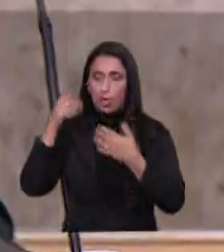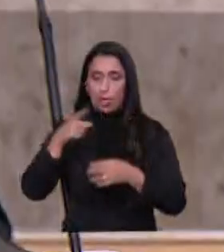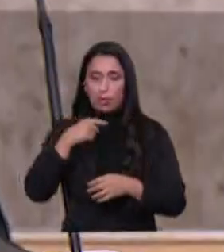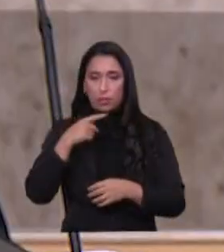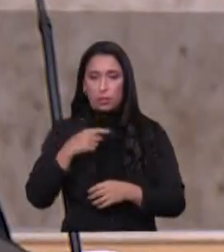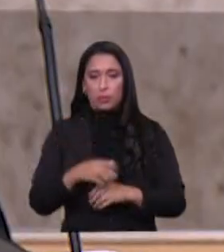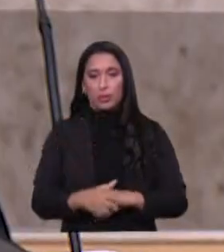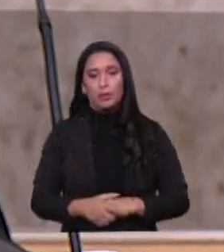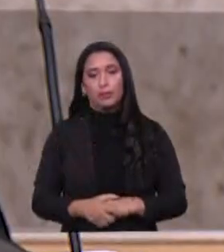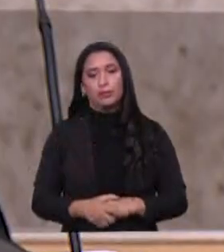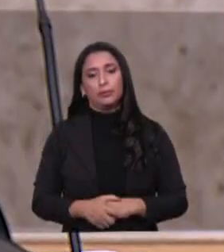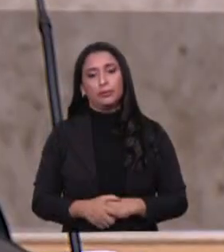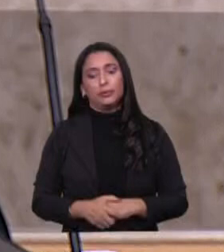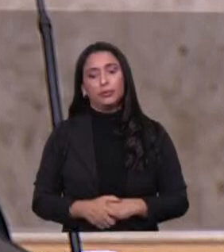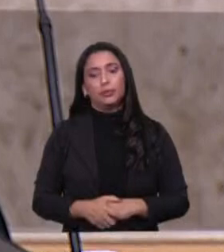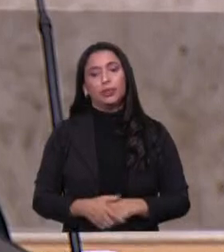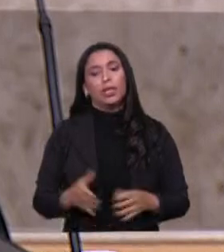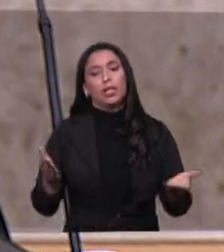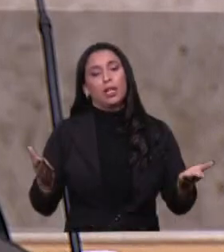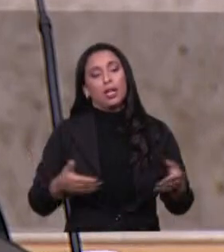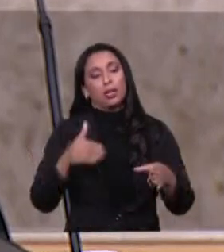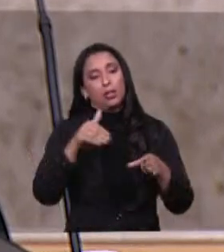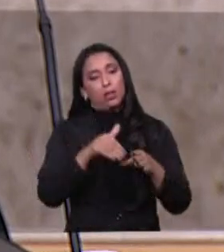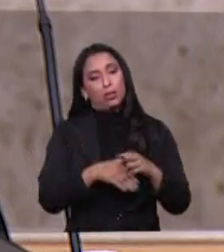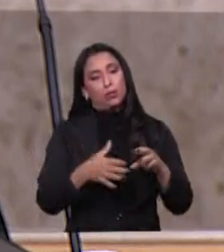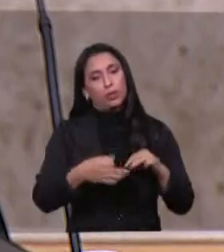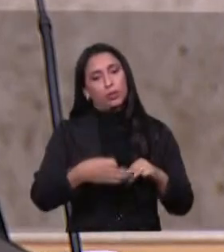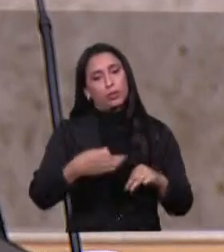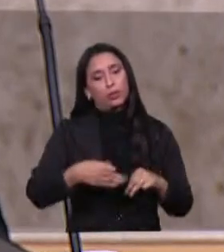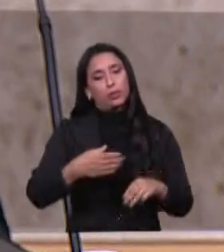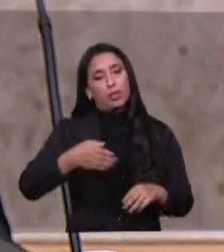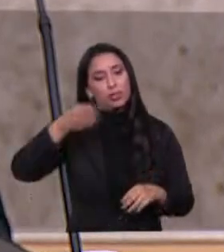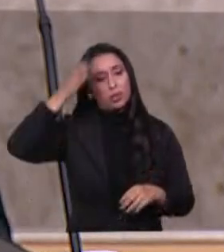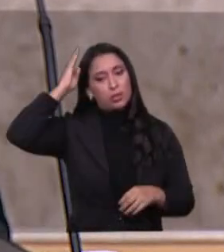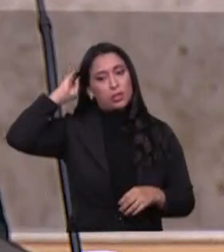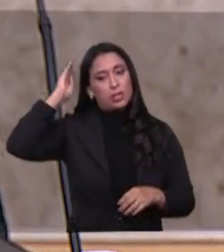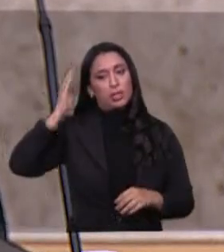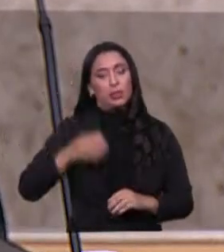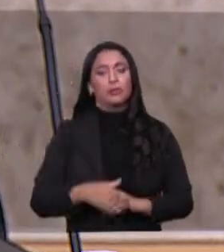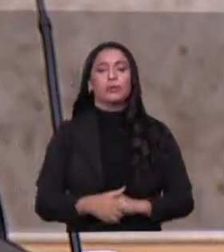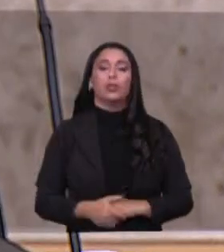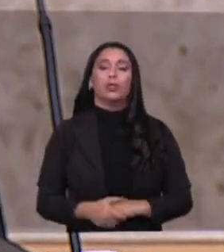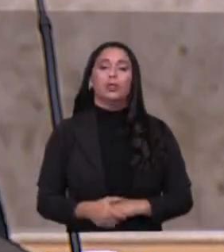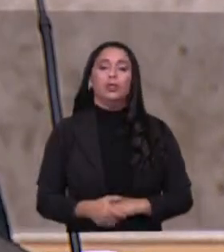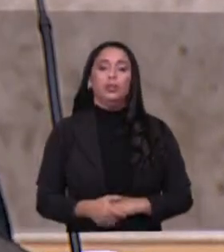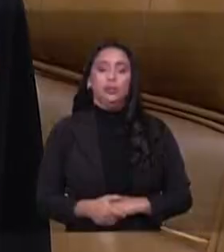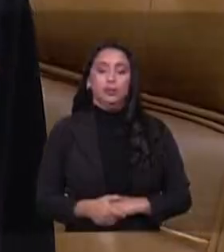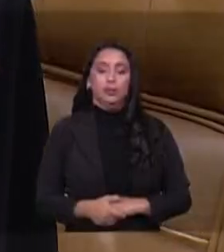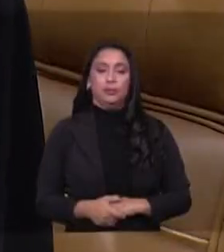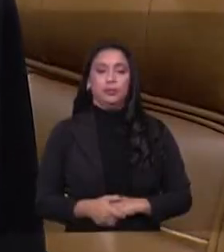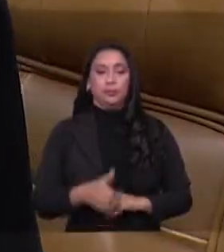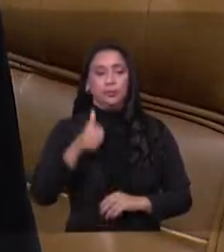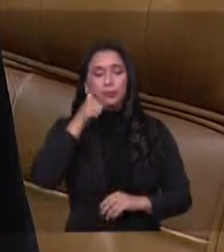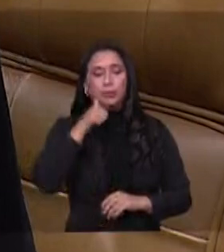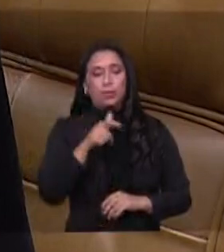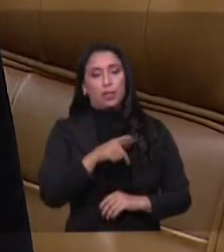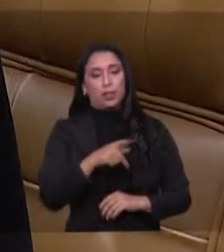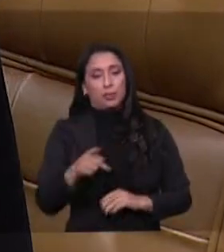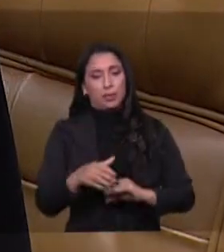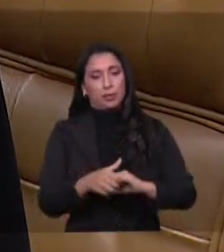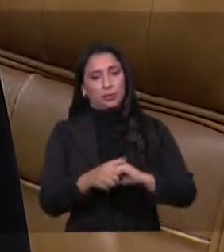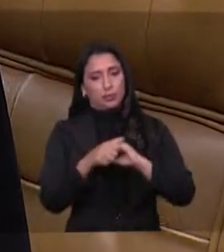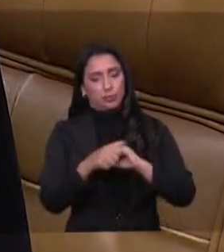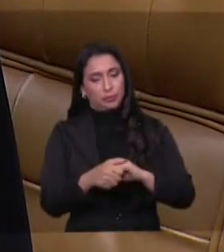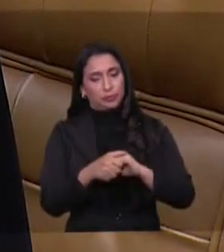Gilmar. Ministra Rosa Weber, então, presidente agora, do STF. O voto do ministro Cristiano Zanin. Senhora presidente,